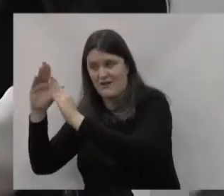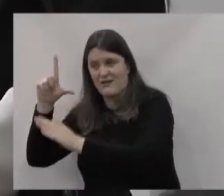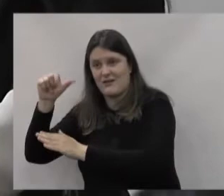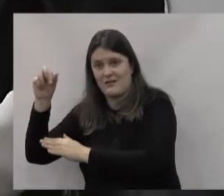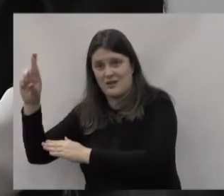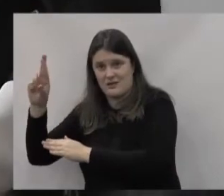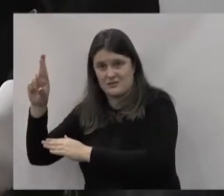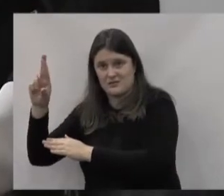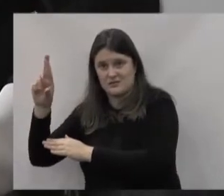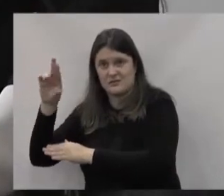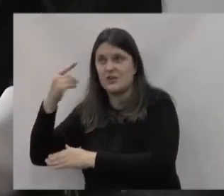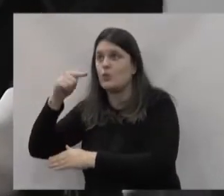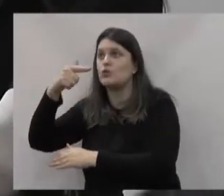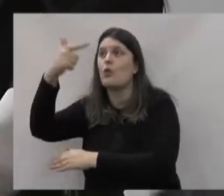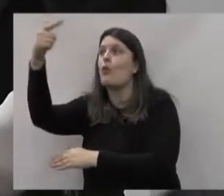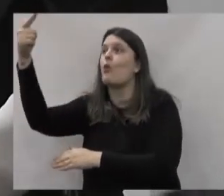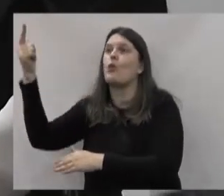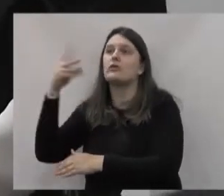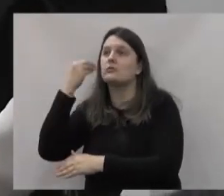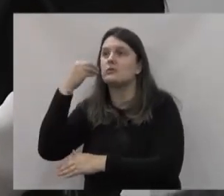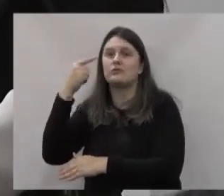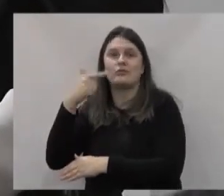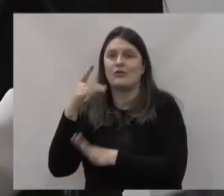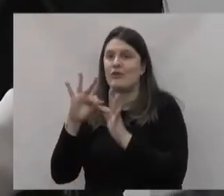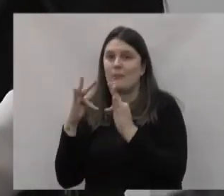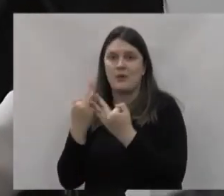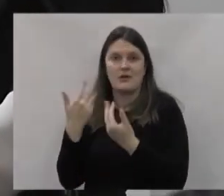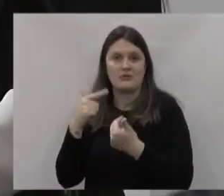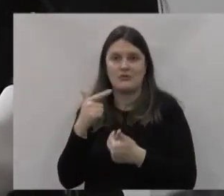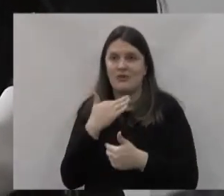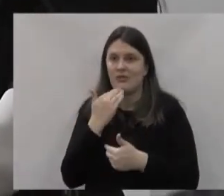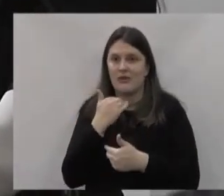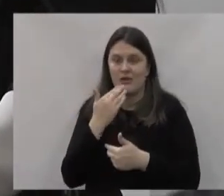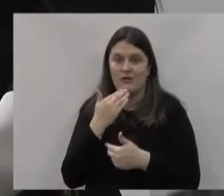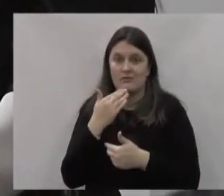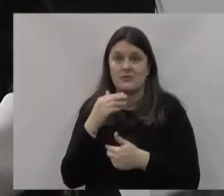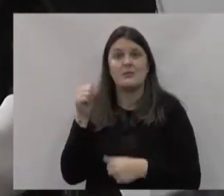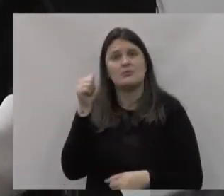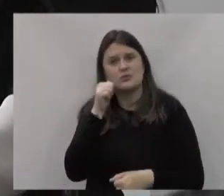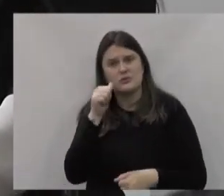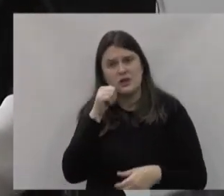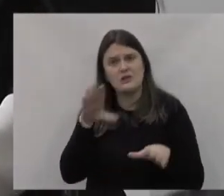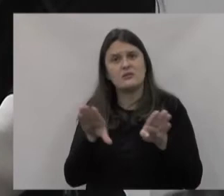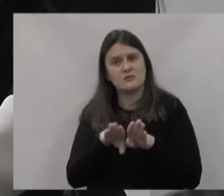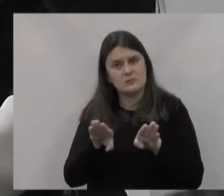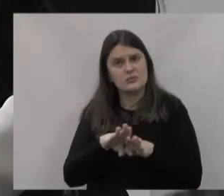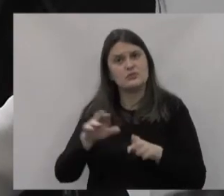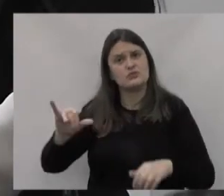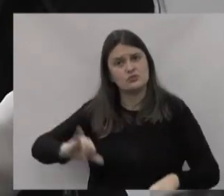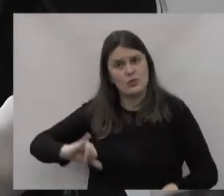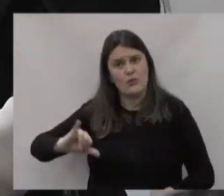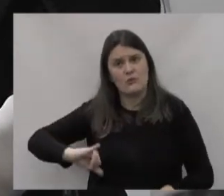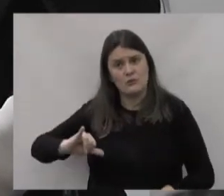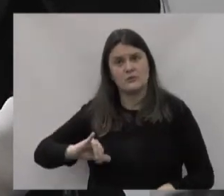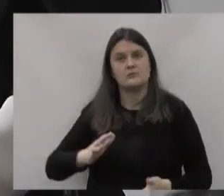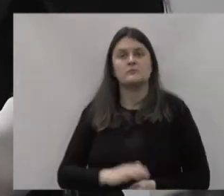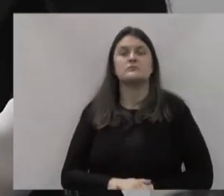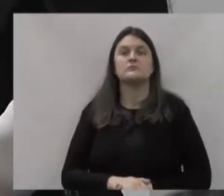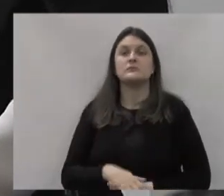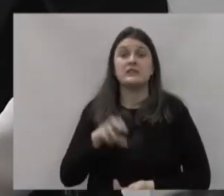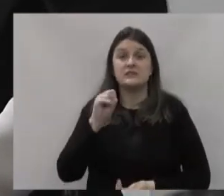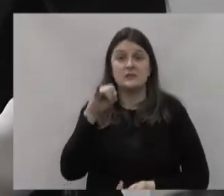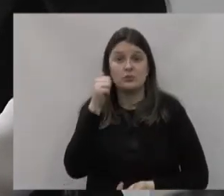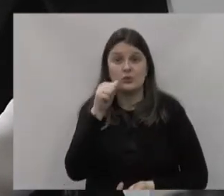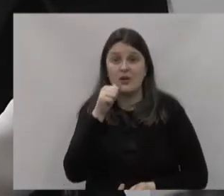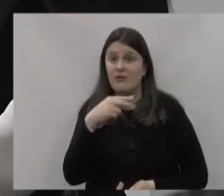de abrigo se não tiver uma outra opção, se não tem família, né, etc., a mulher também é o mesmo sentido, né? Então, se ela não